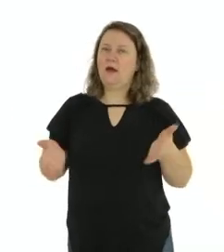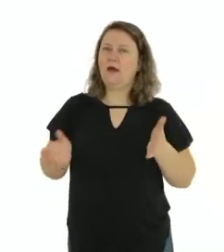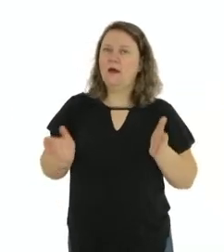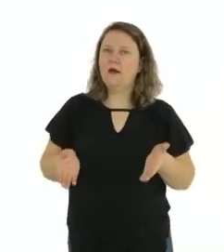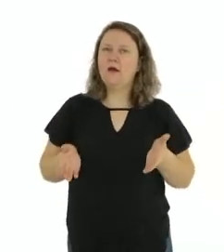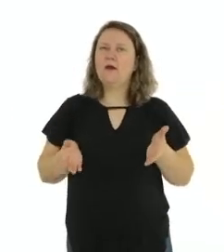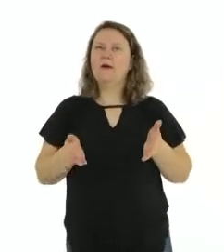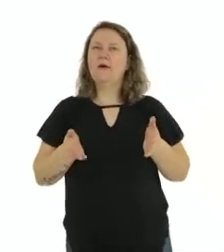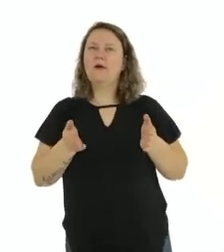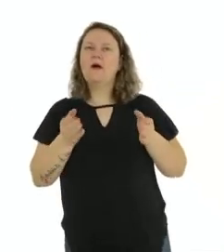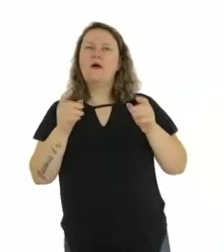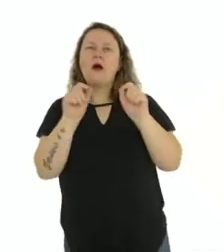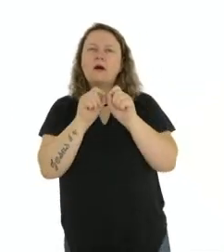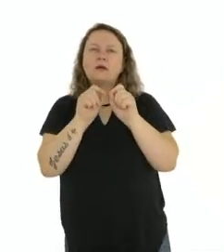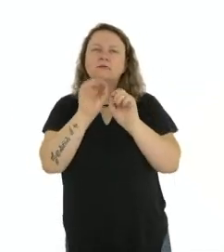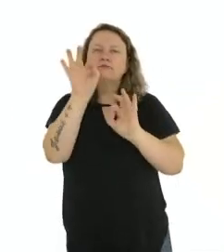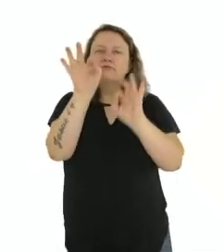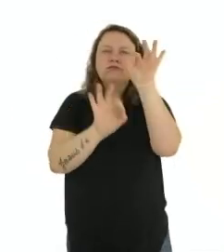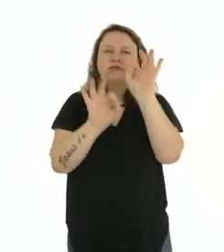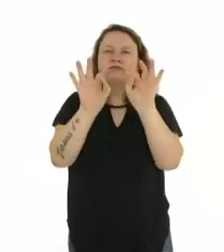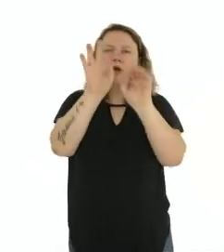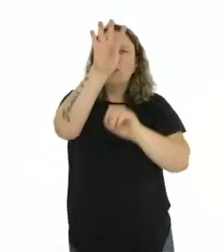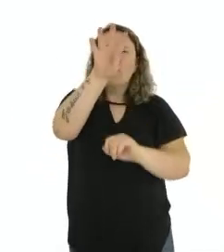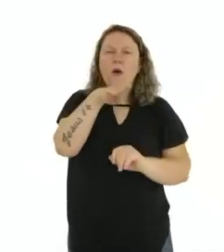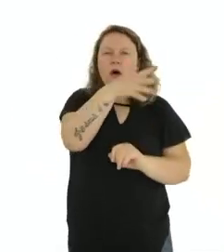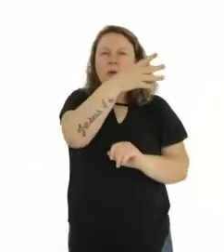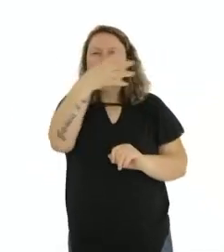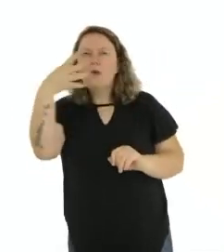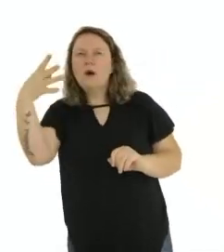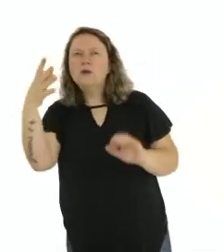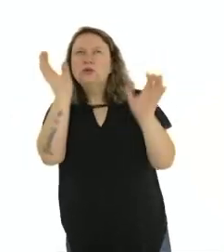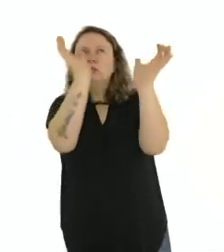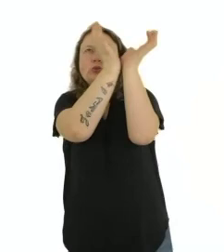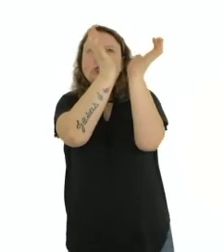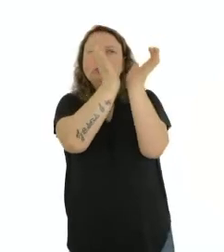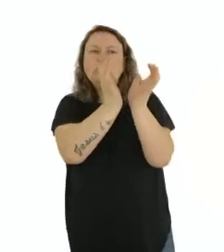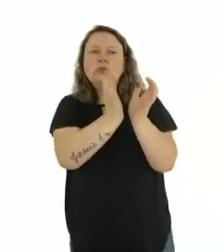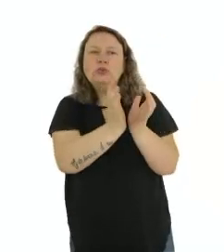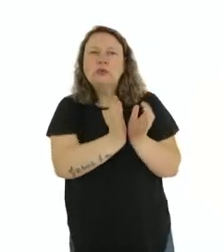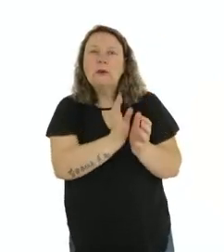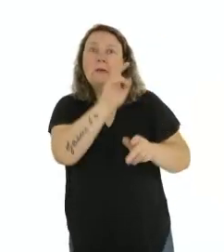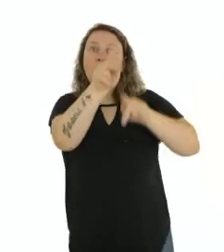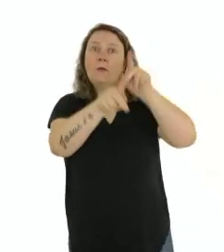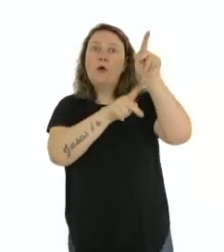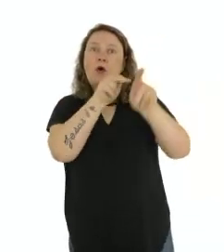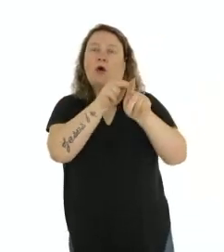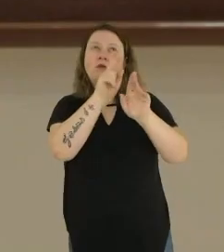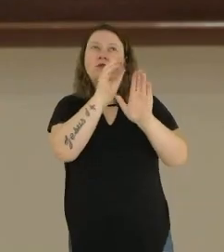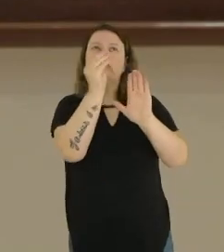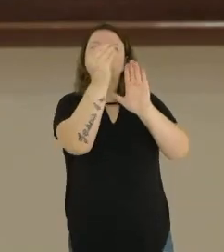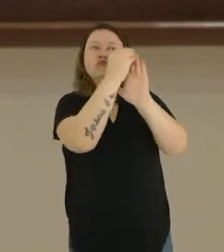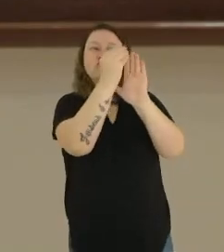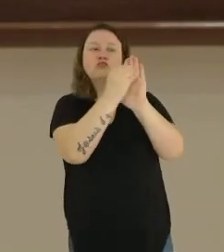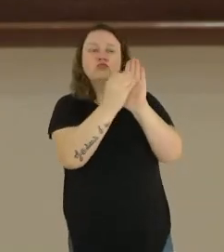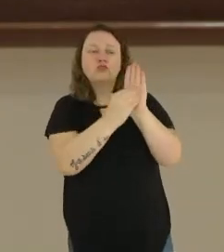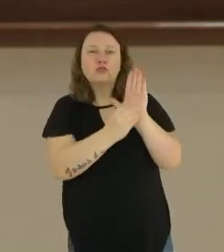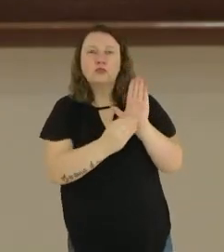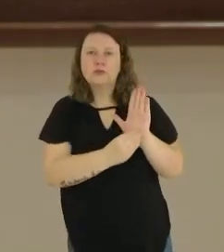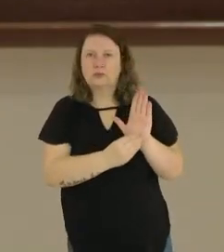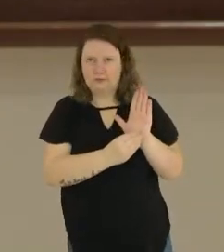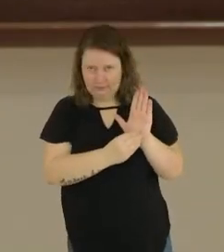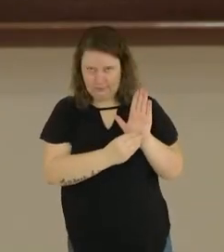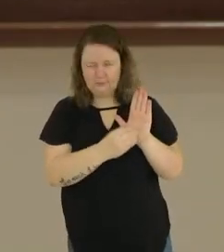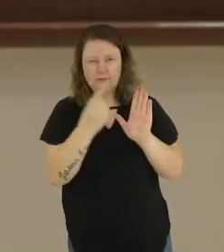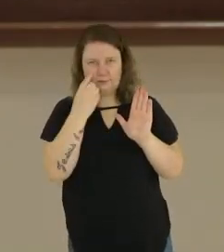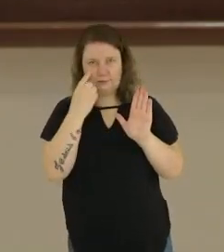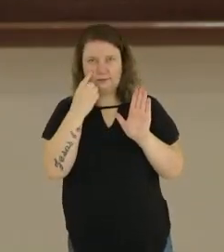elabore um quadro com os grupos de imigrantes e onde cada grupo se fixou para formarem as suas colônias. Vamos